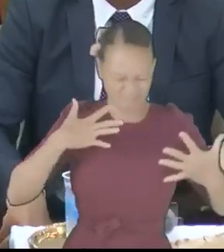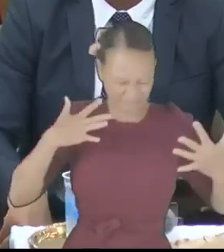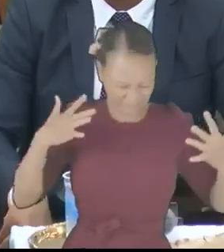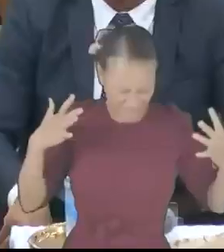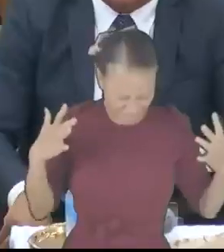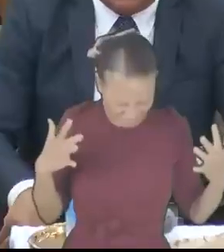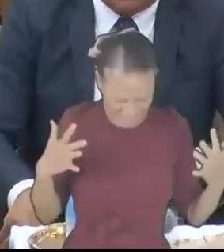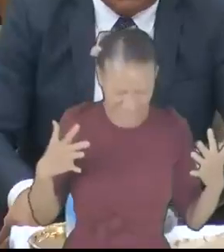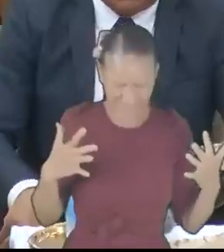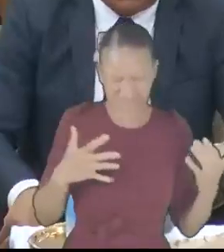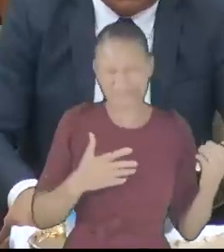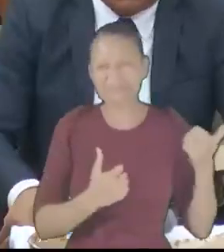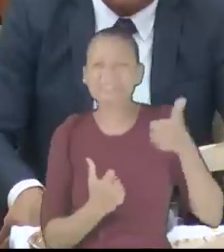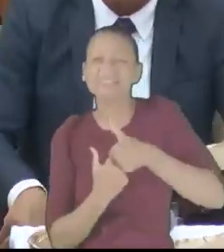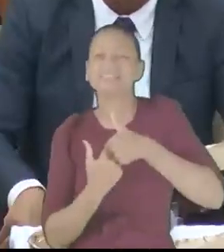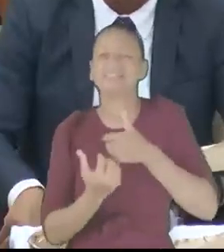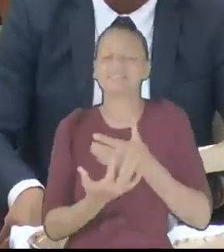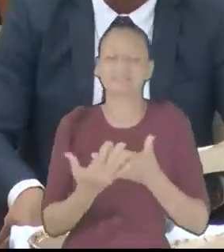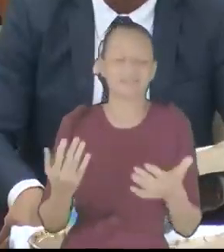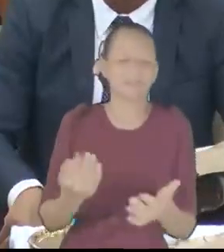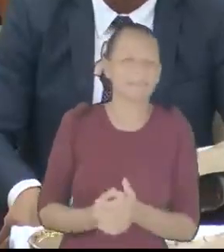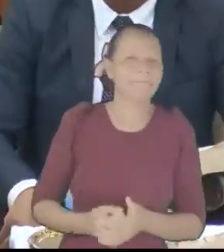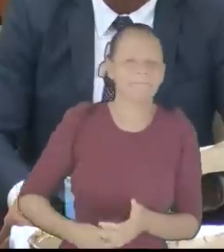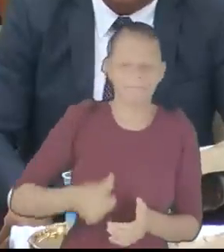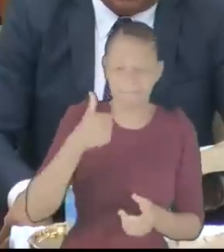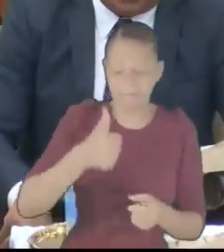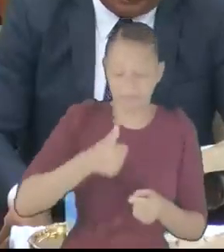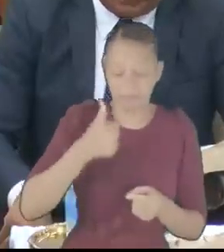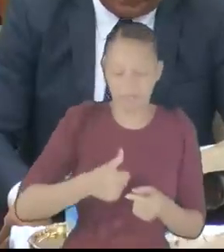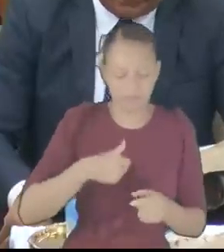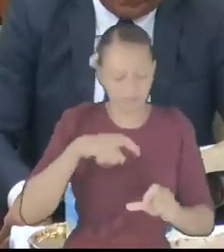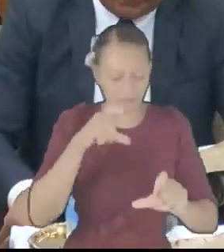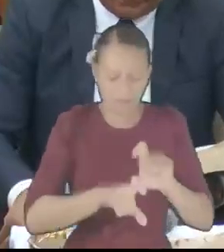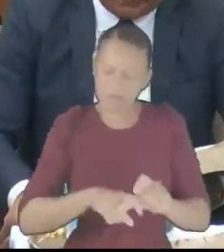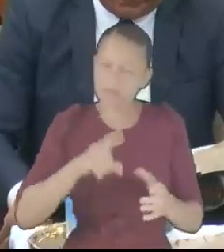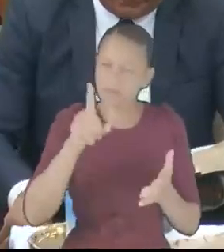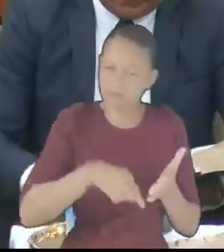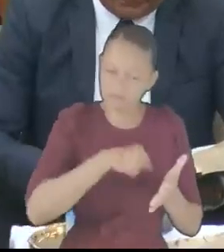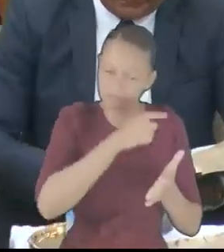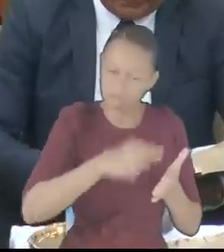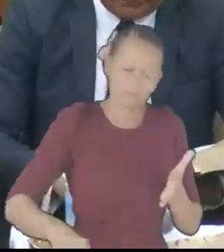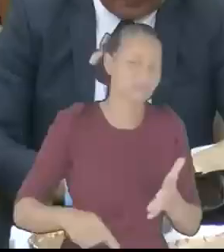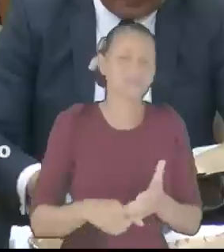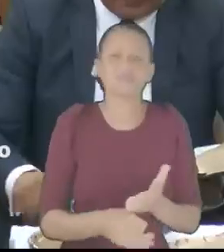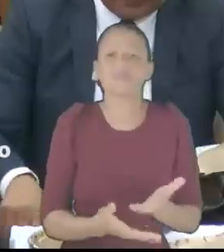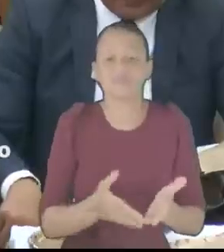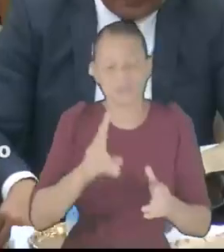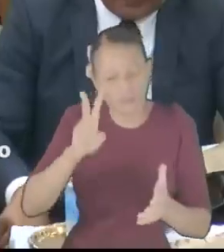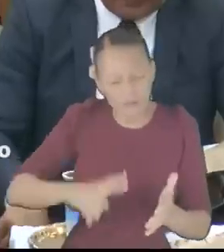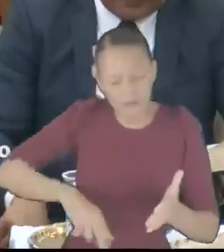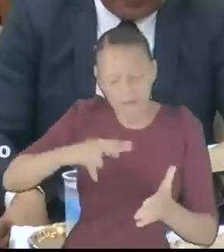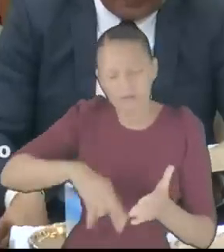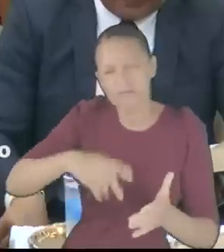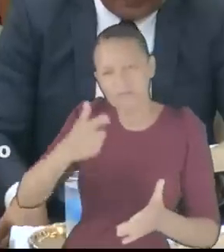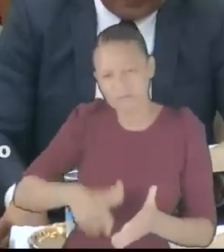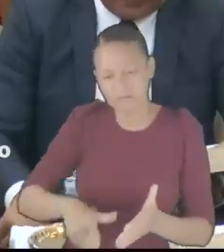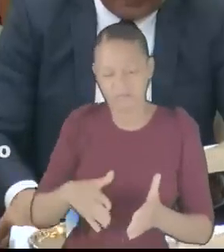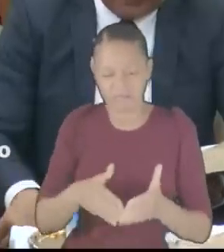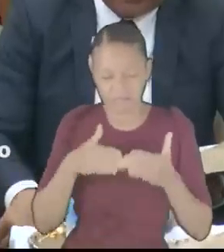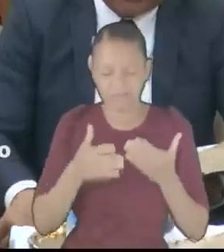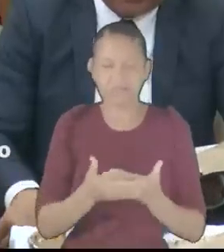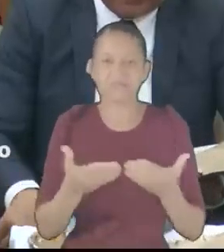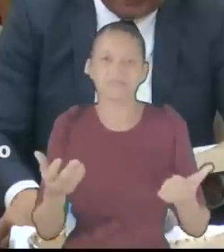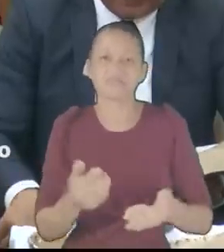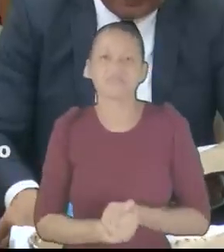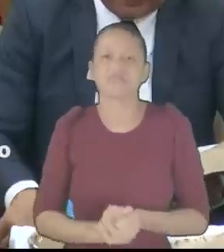Aleluia. Primeira coisa, a dívida foi riscada. Mas leia de novo o versículo, pastor, por gentileza, do versículo lá